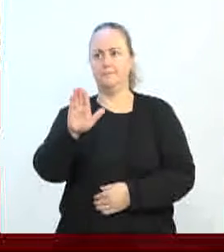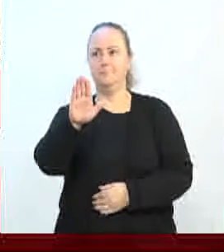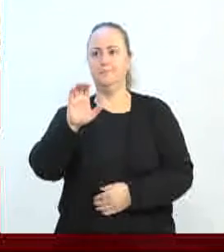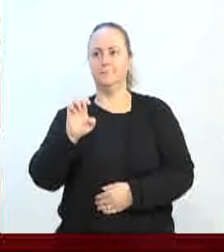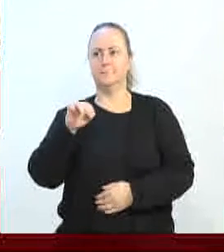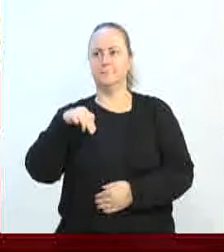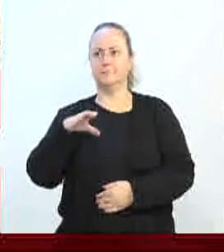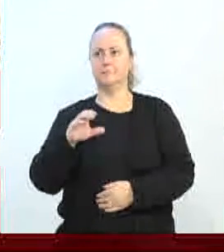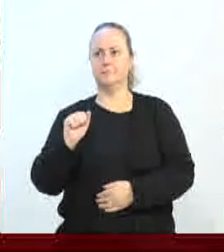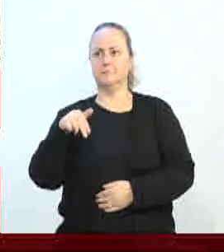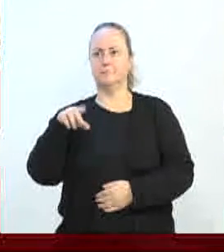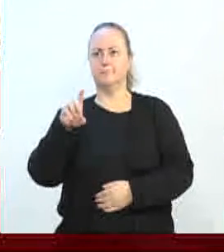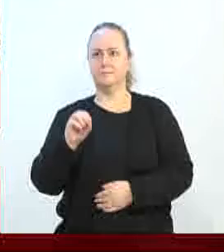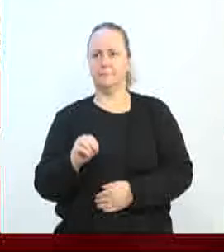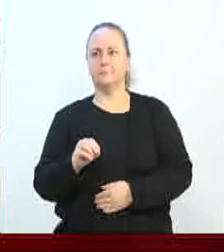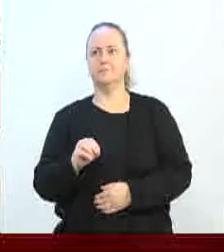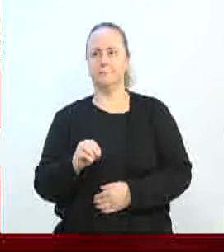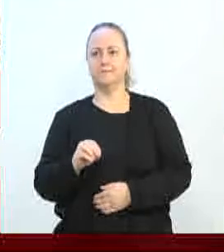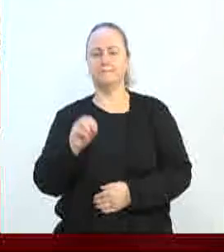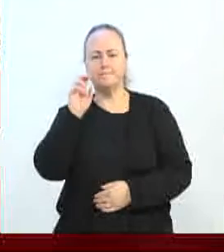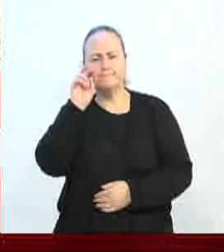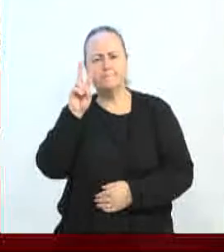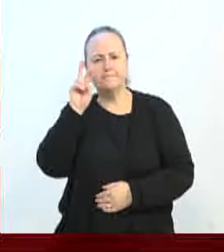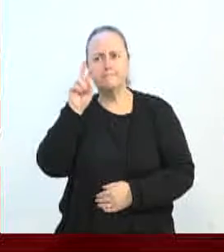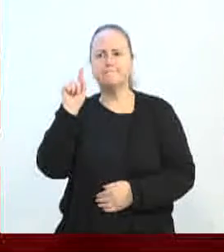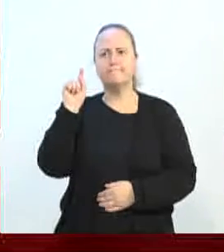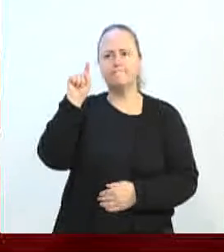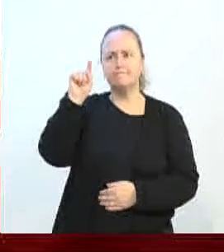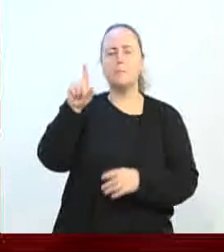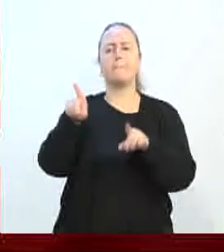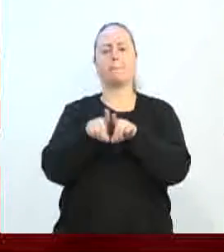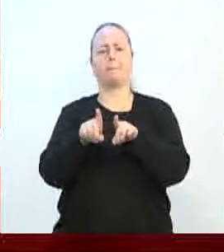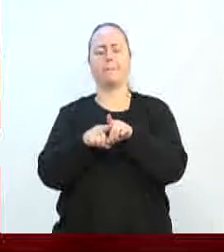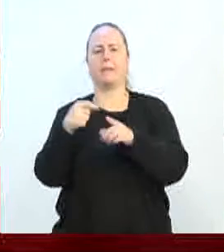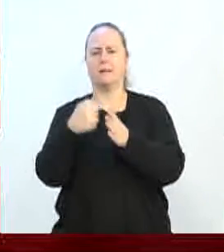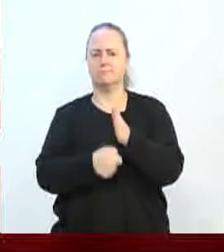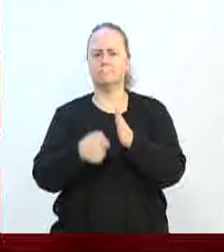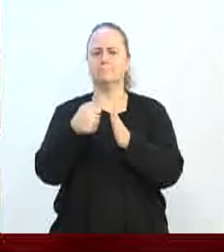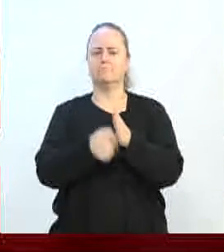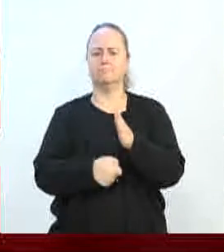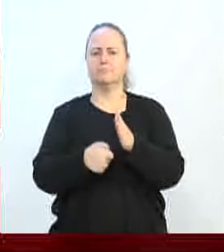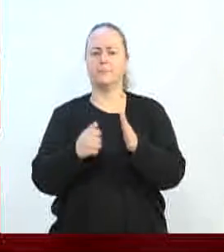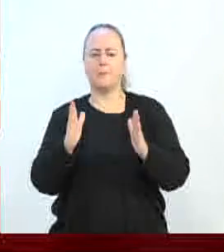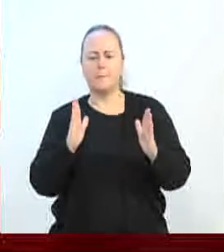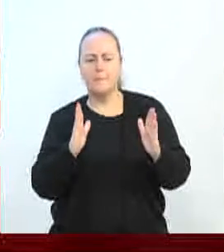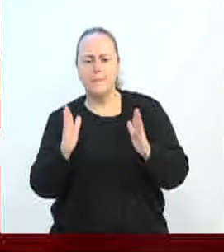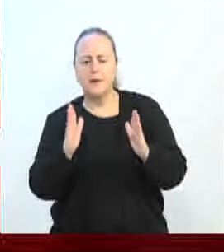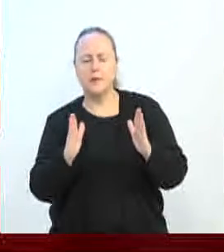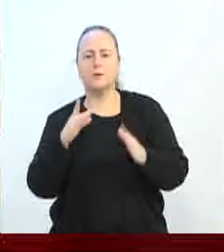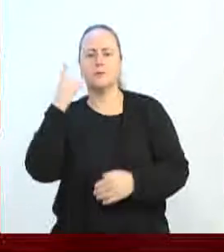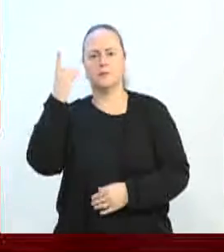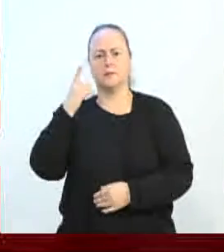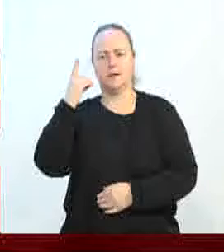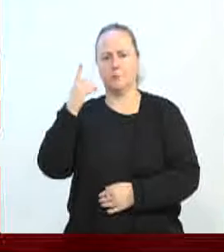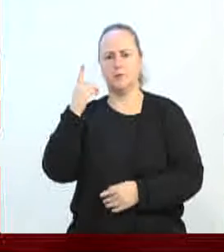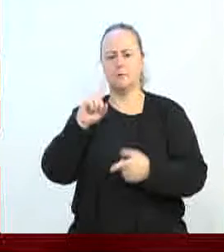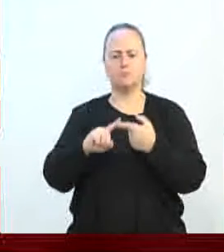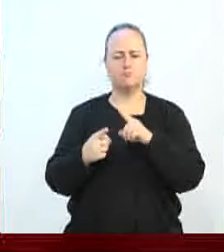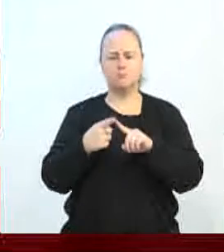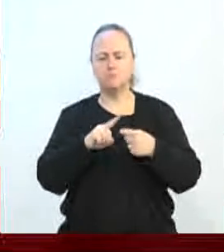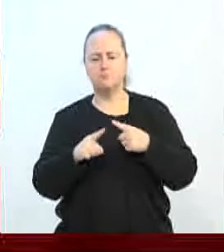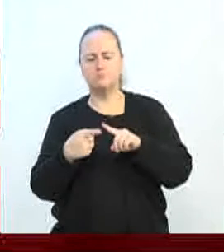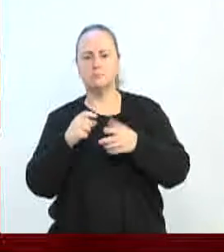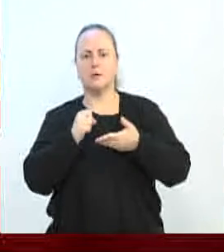aí temos lá fiscalizando essa obra pela qual tanto lutamos também no período que tivemos como deputado estadual na Assembleia Legislativa ajudamos articular e recursos